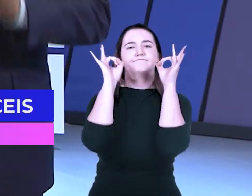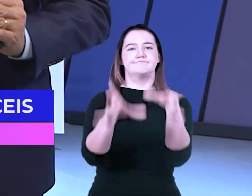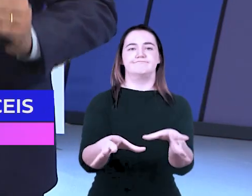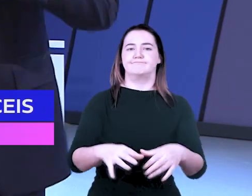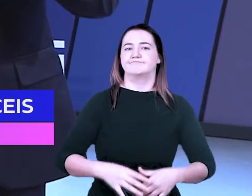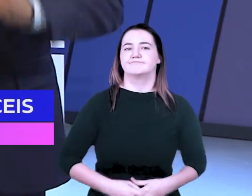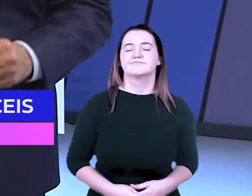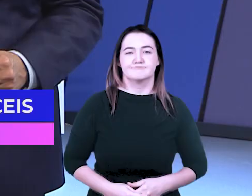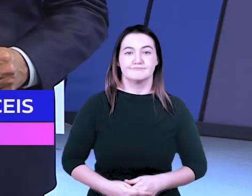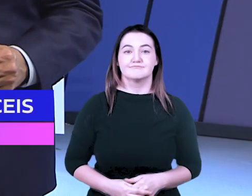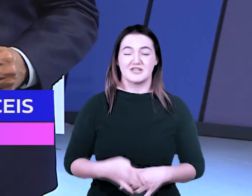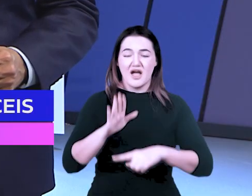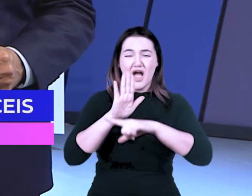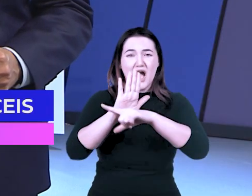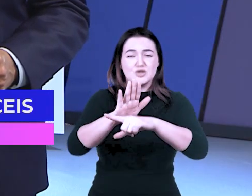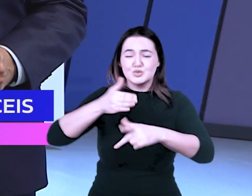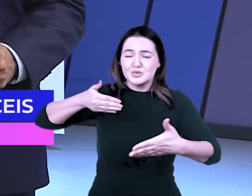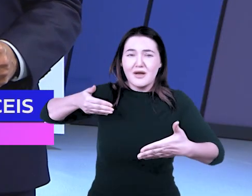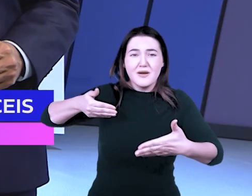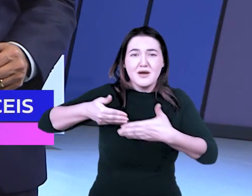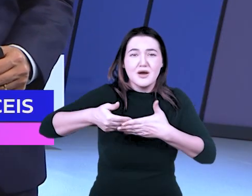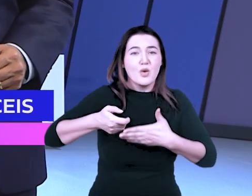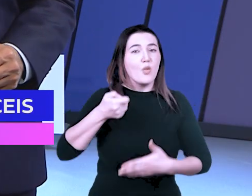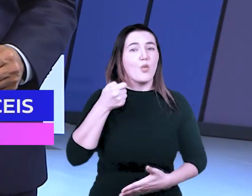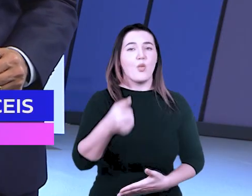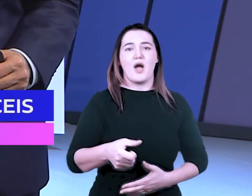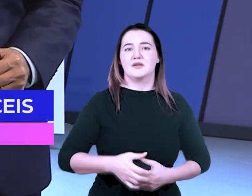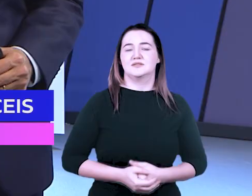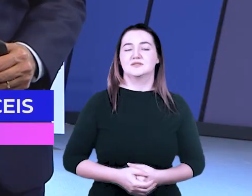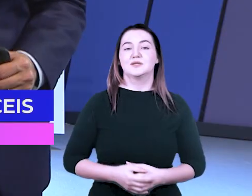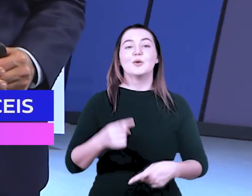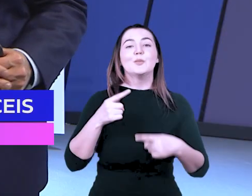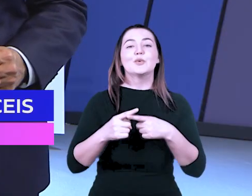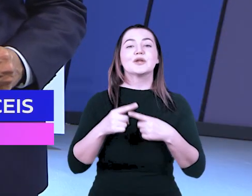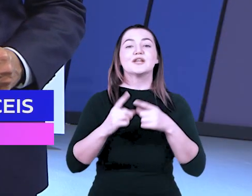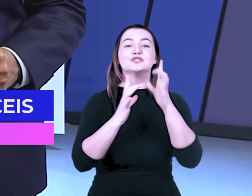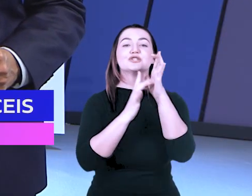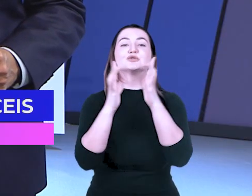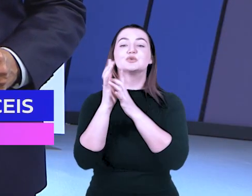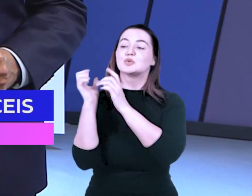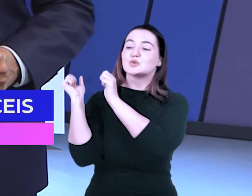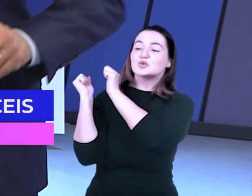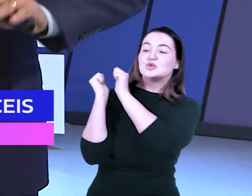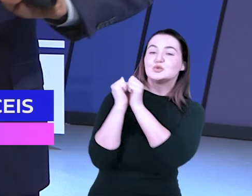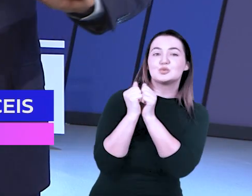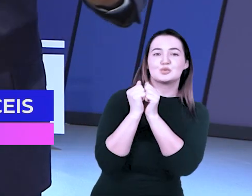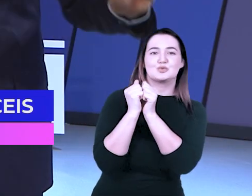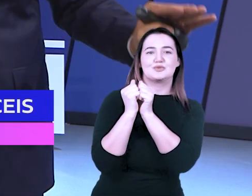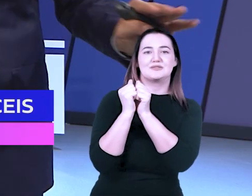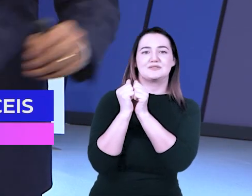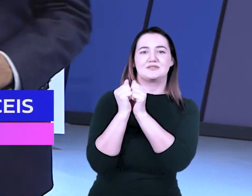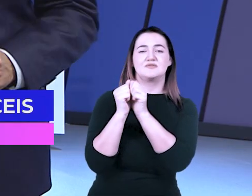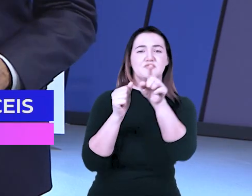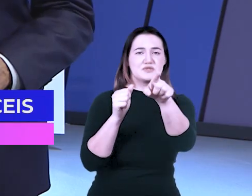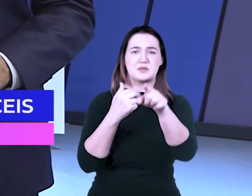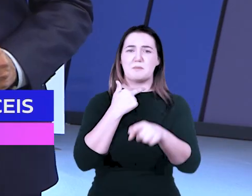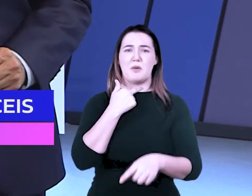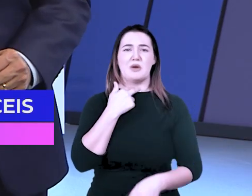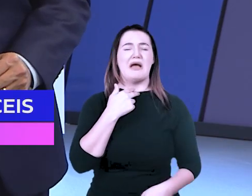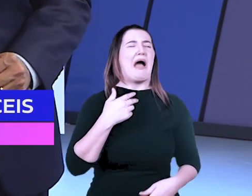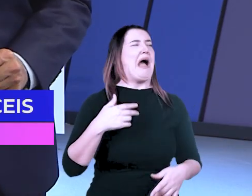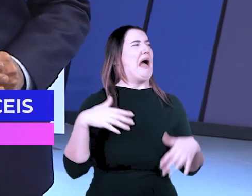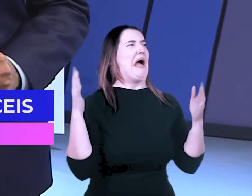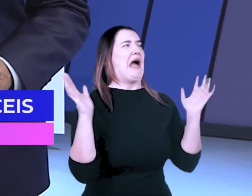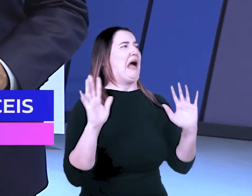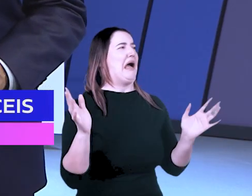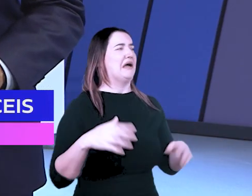A ajuda está próxima, porque Ele segue perto de você. Não resista mais,